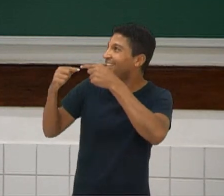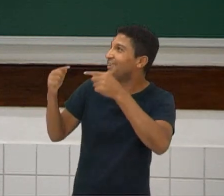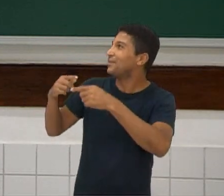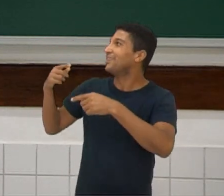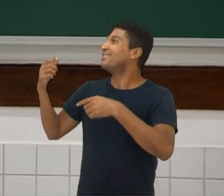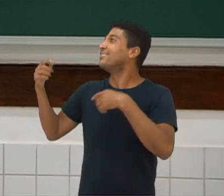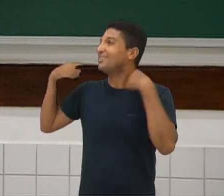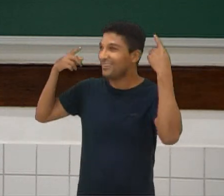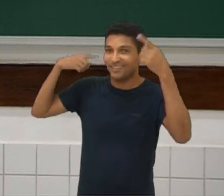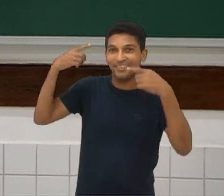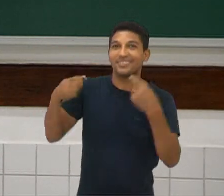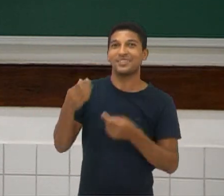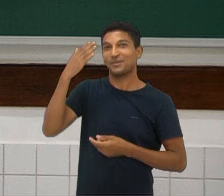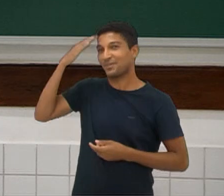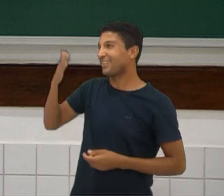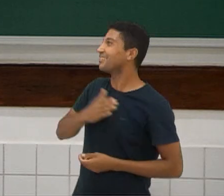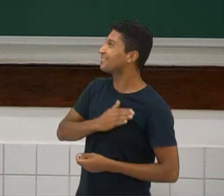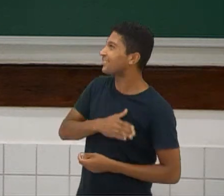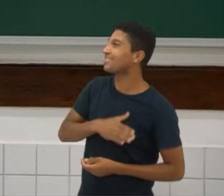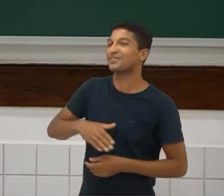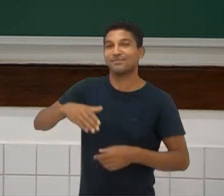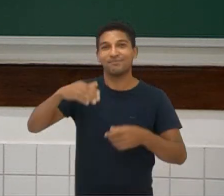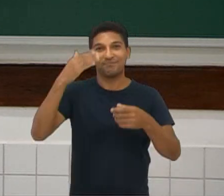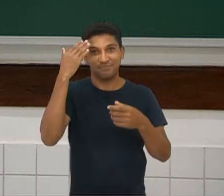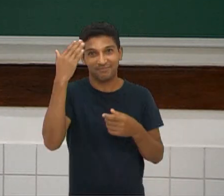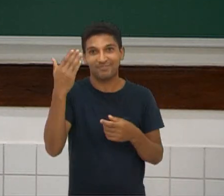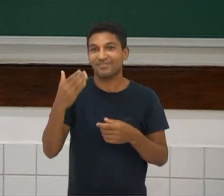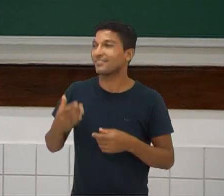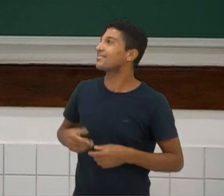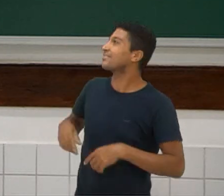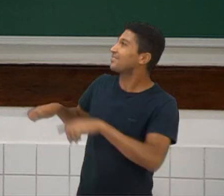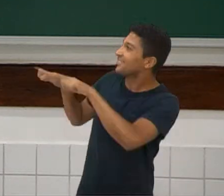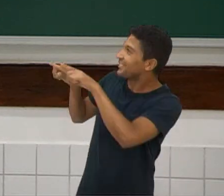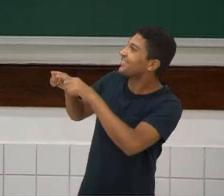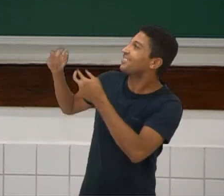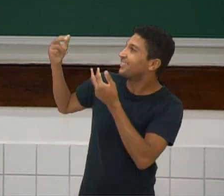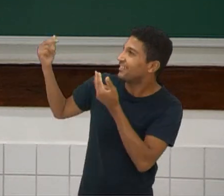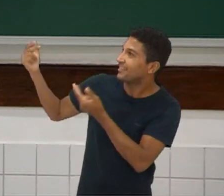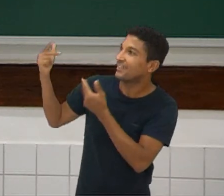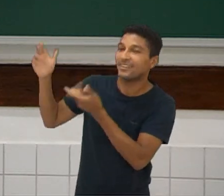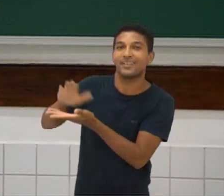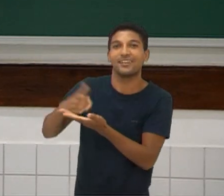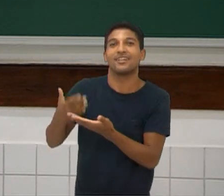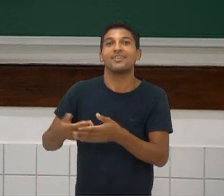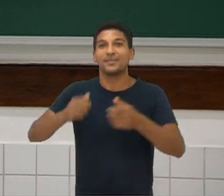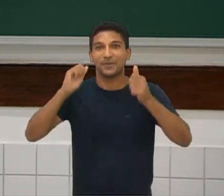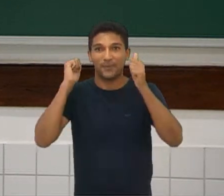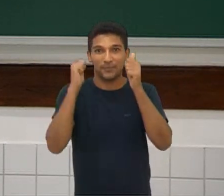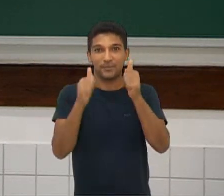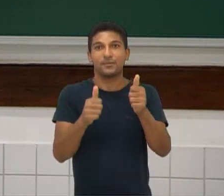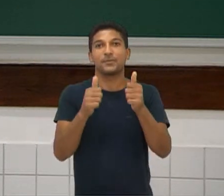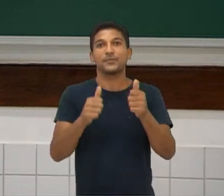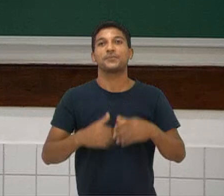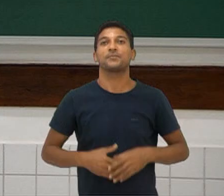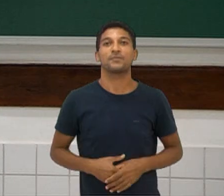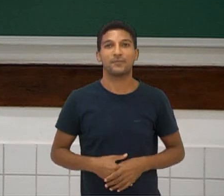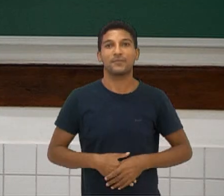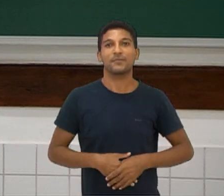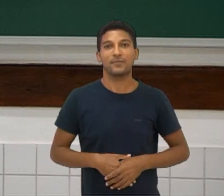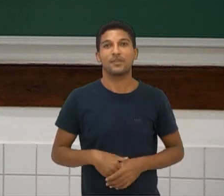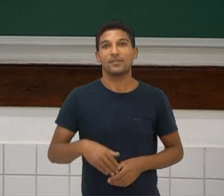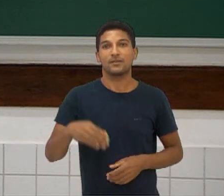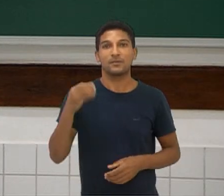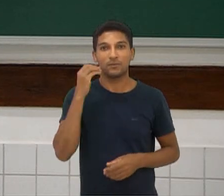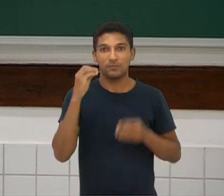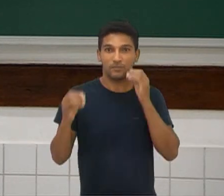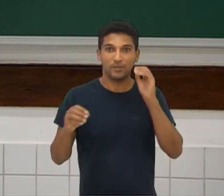Muito obrigado de coração, Isaías, pela sua participação, é sempre uma honra ter você aqui como intérprete, viu? Valeu mesmo. Galera,